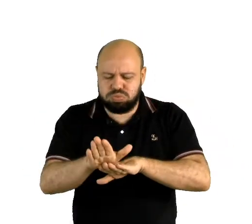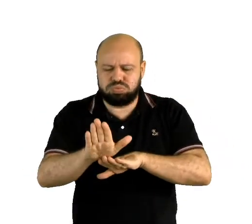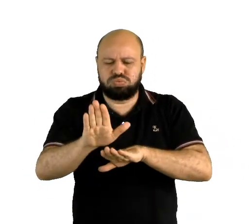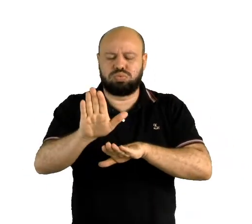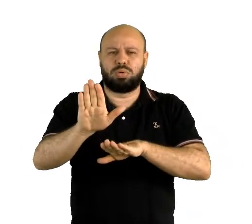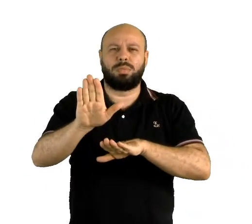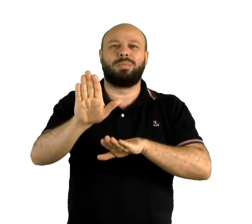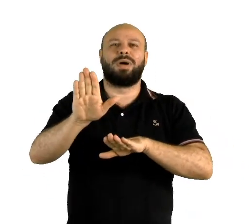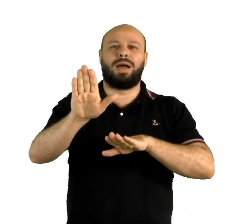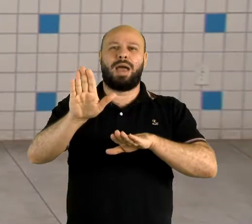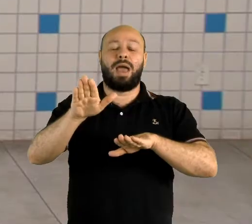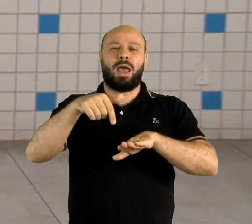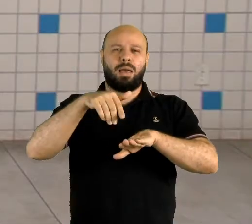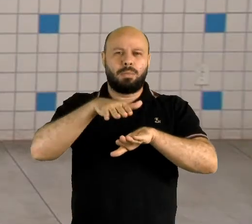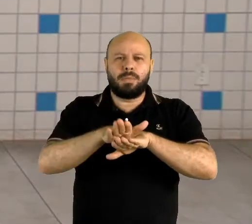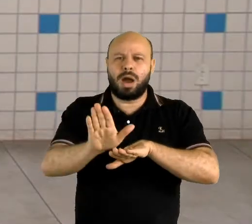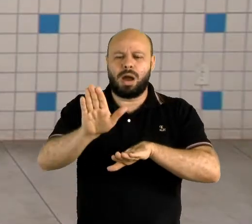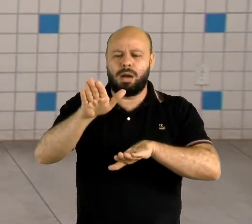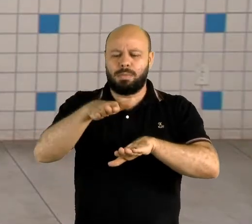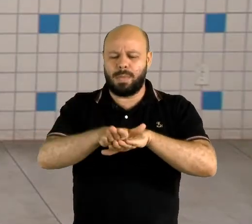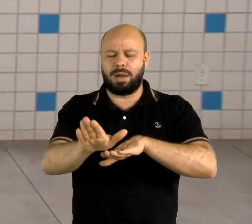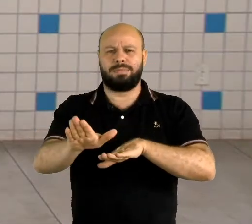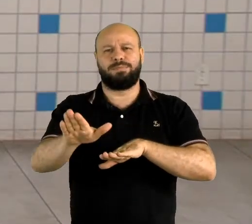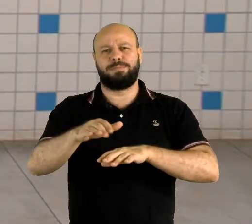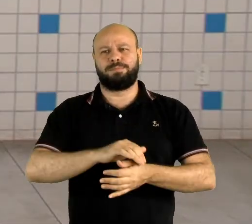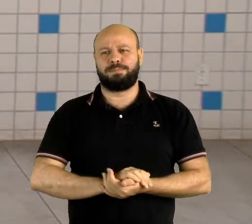o abdômen, na água.